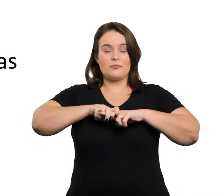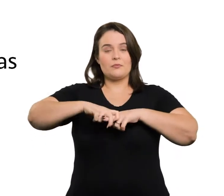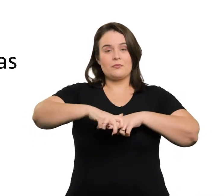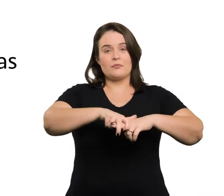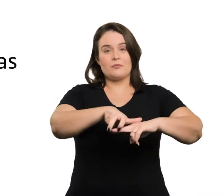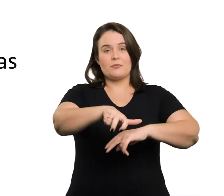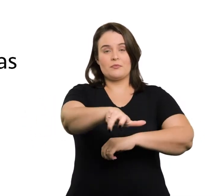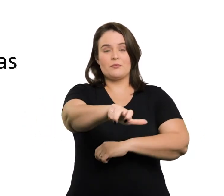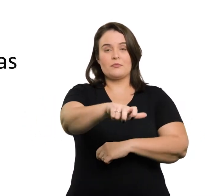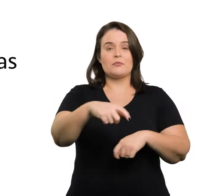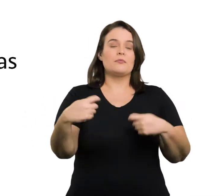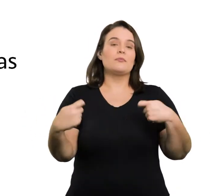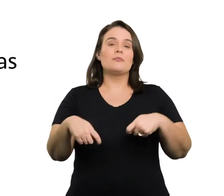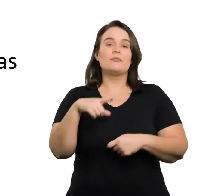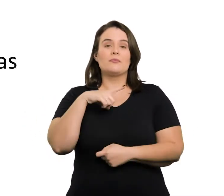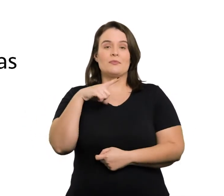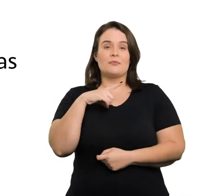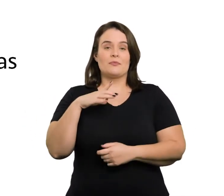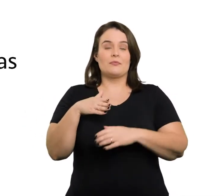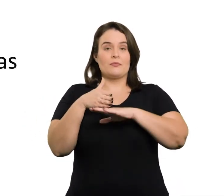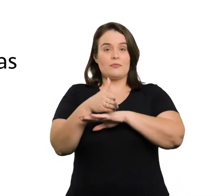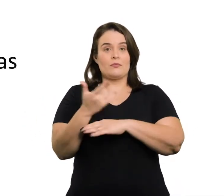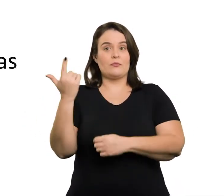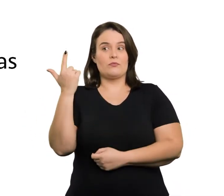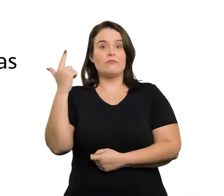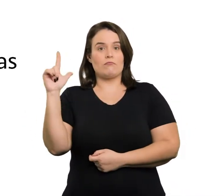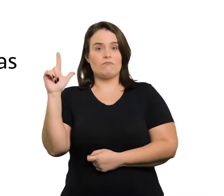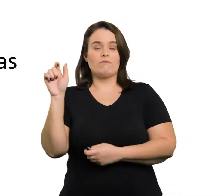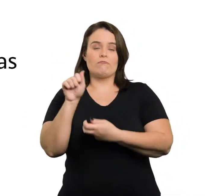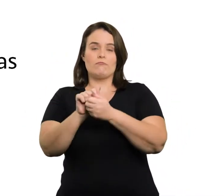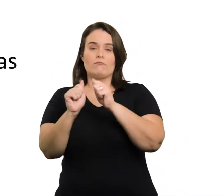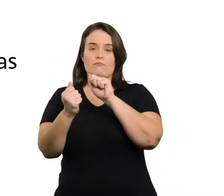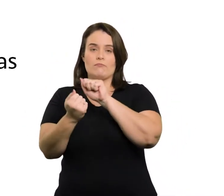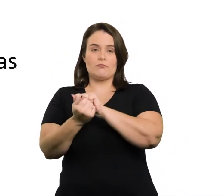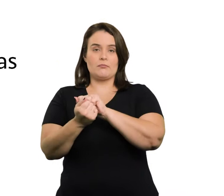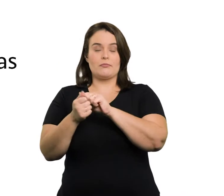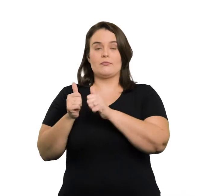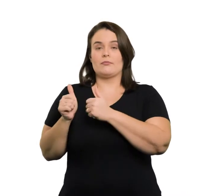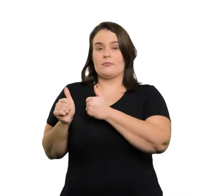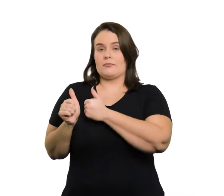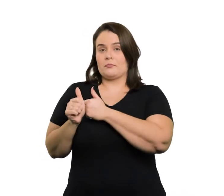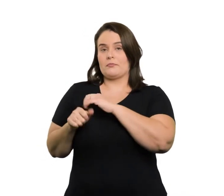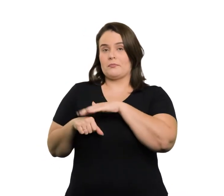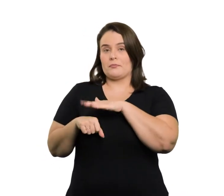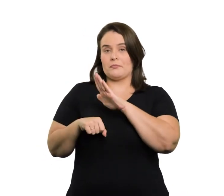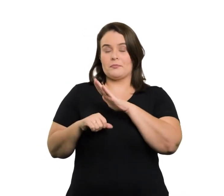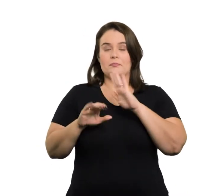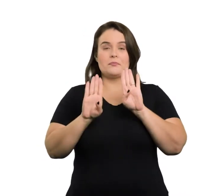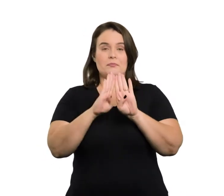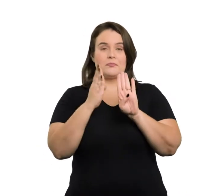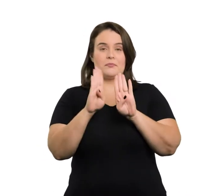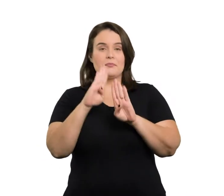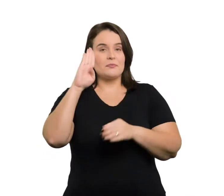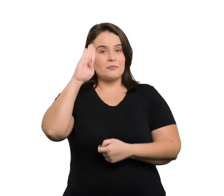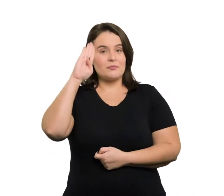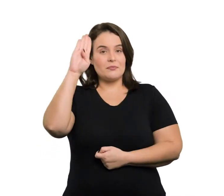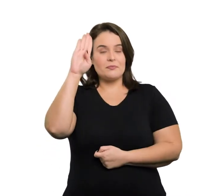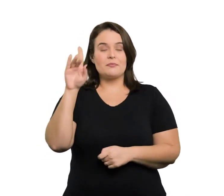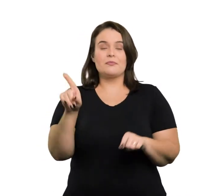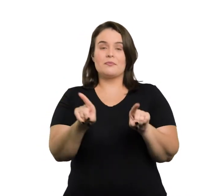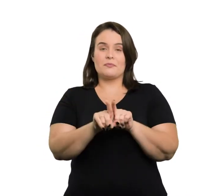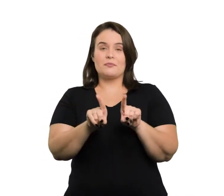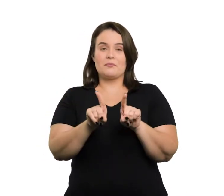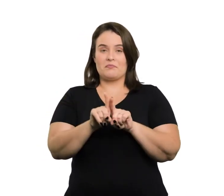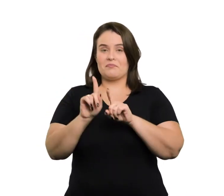em cadeira de rodas e deve ainda existir um acesso alternativo adaptado, situado o mais próximo possível da